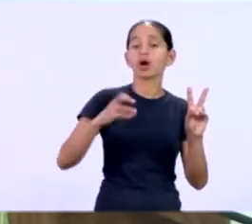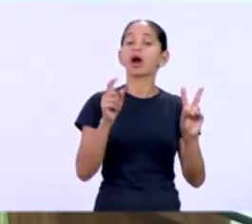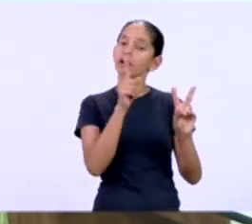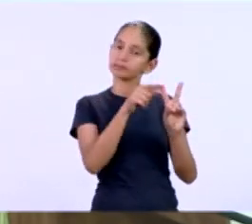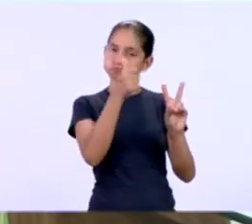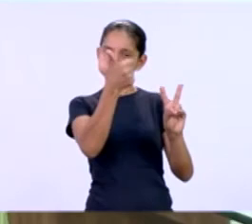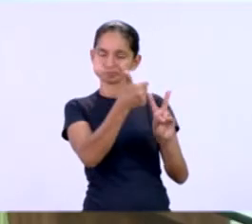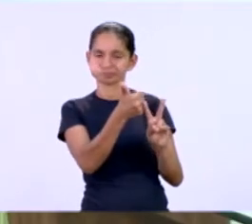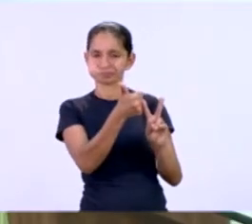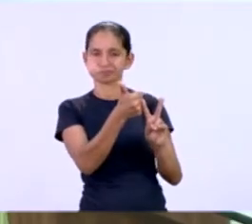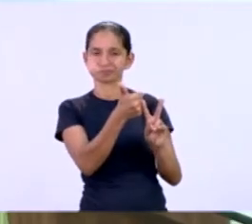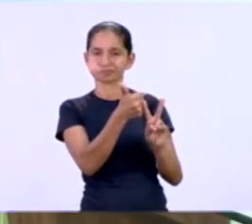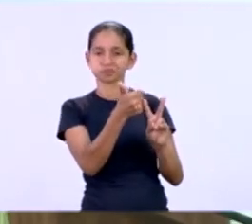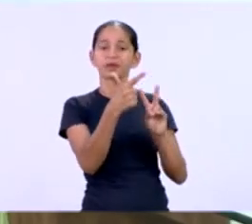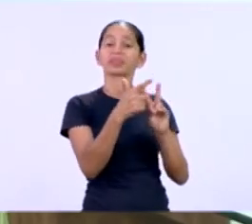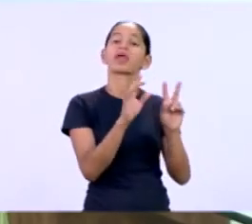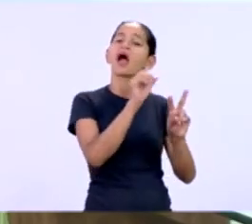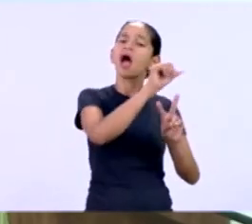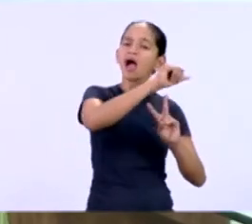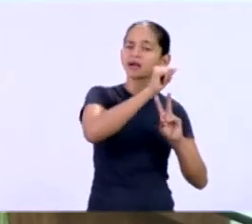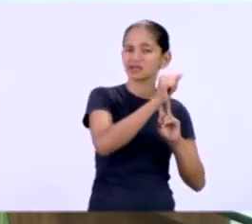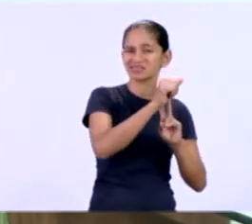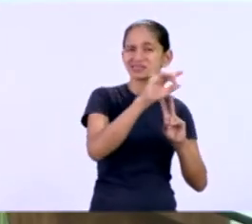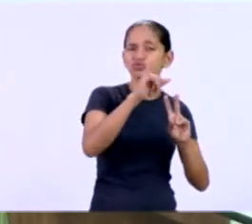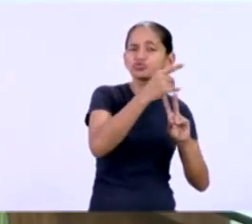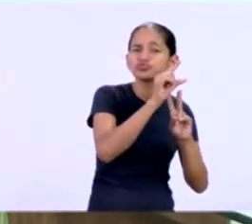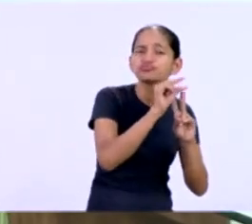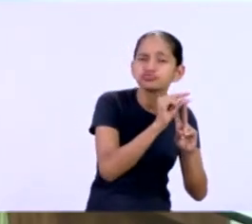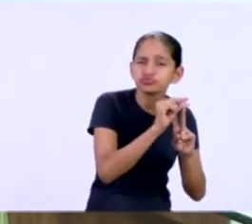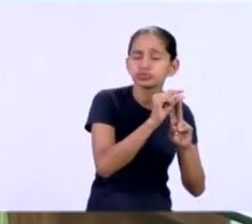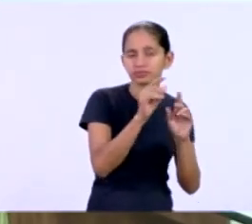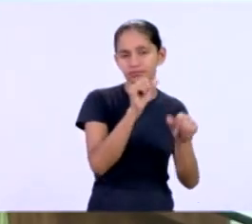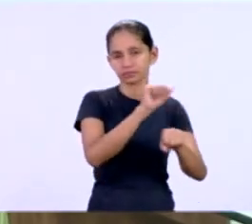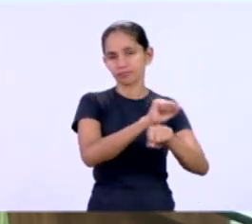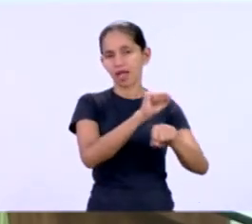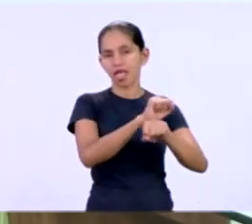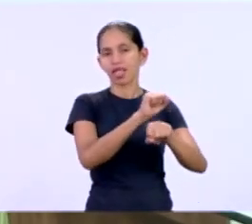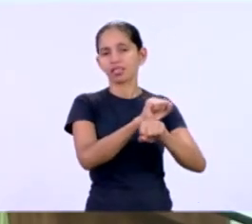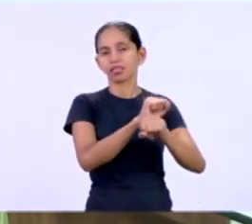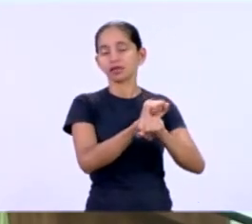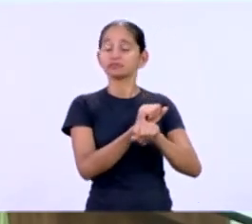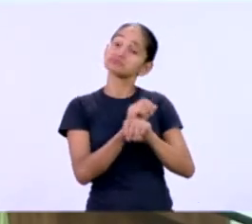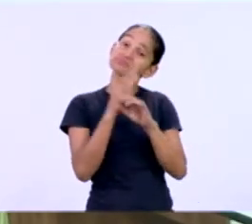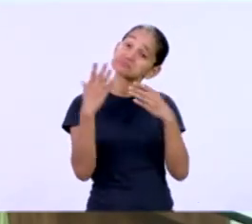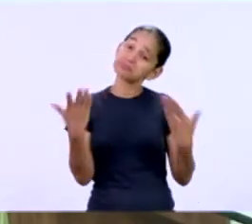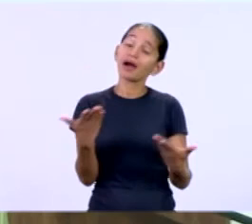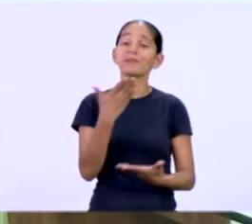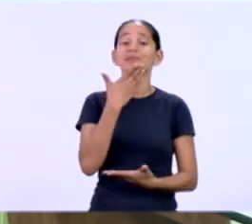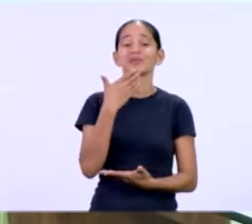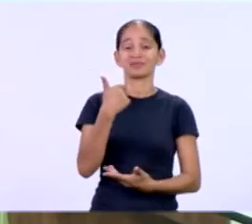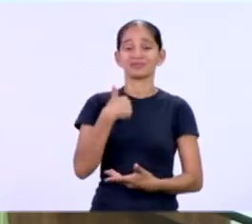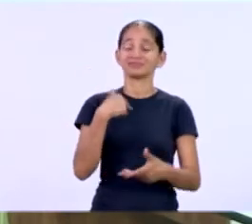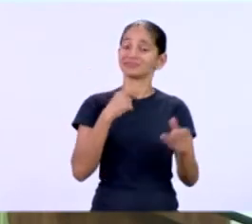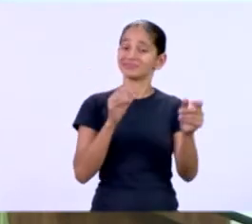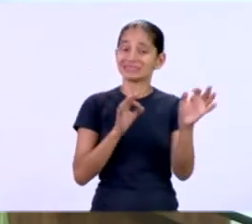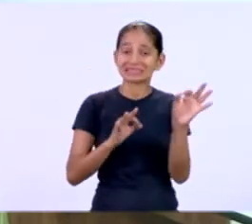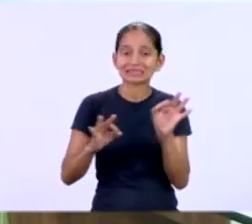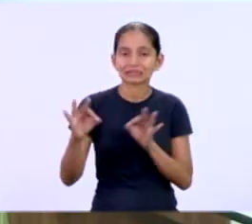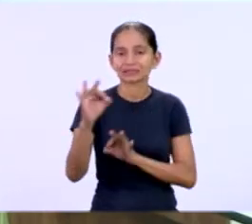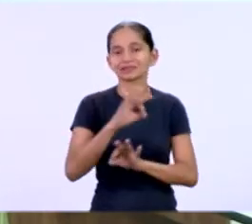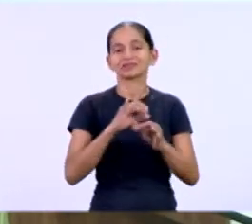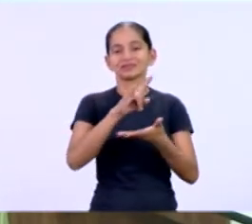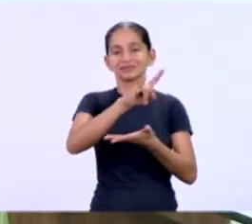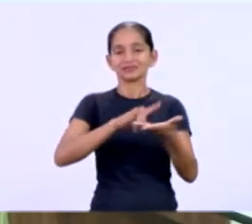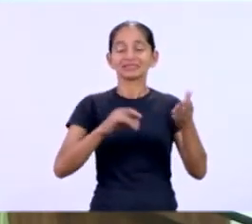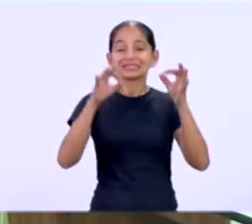pagar? Obviamente, ele vai pagar primeiro aquela que tem um juro maior. Mas isso ele só vai saber se ele tiver um controle muito bem afinado das suas contas a